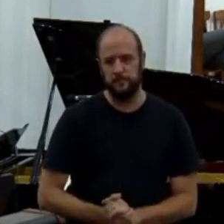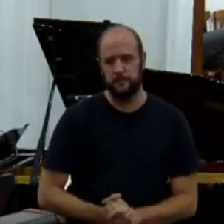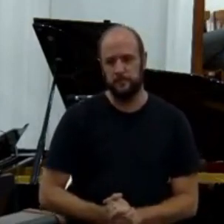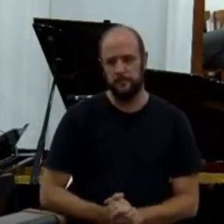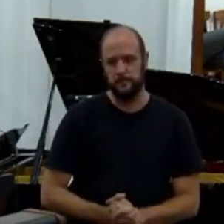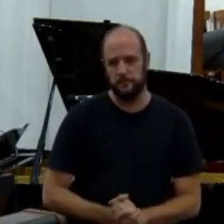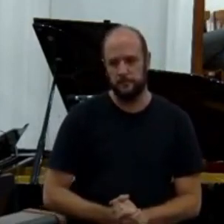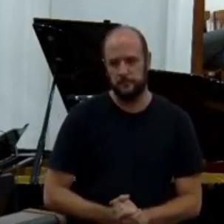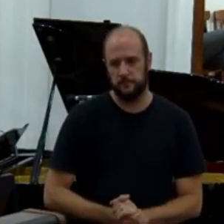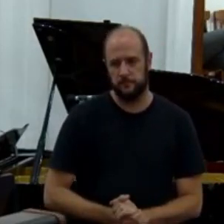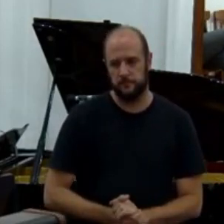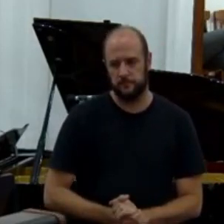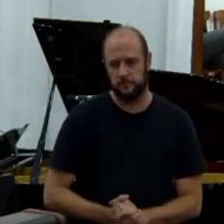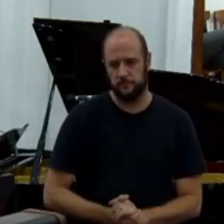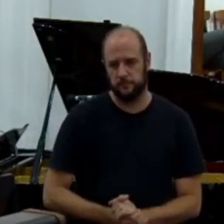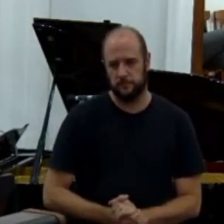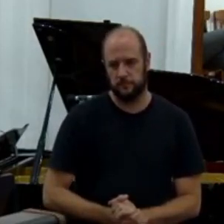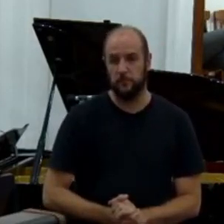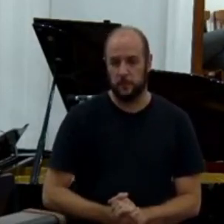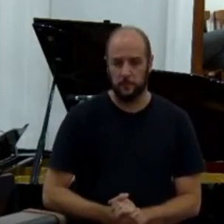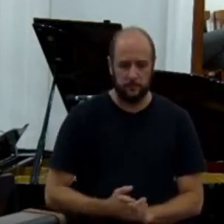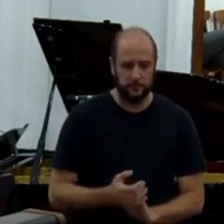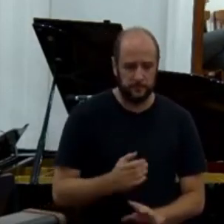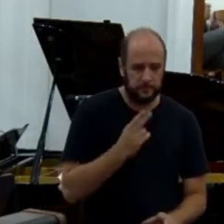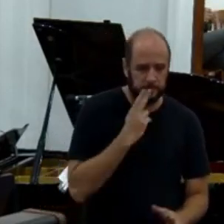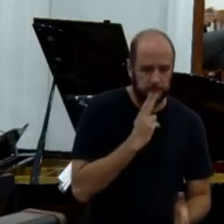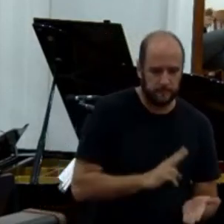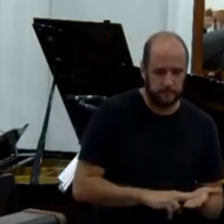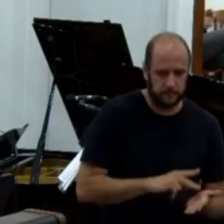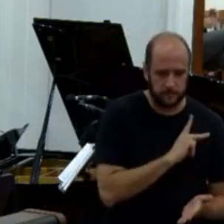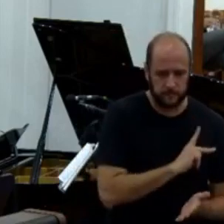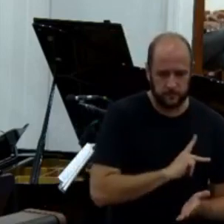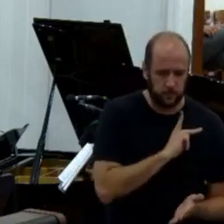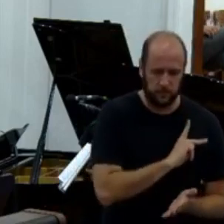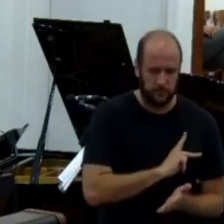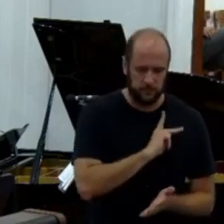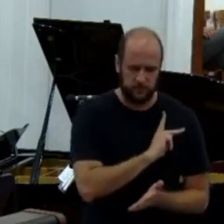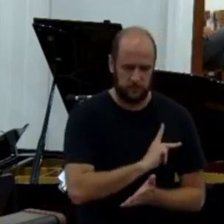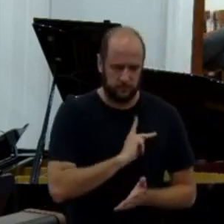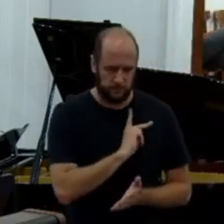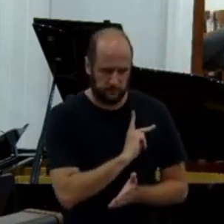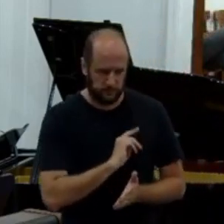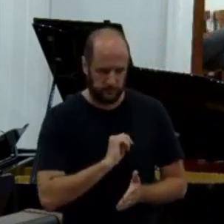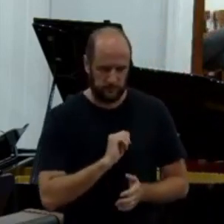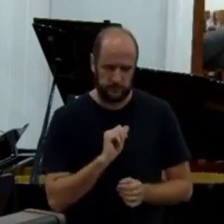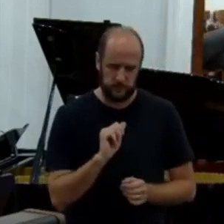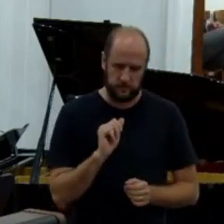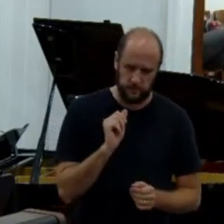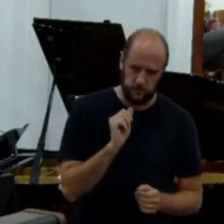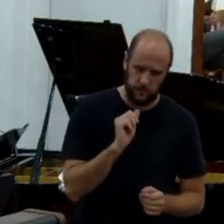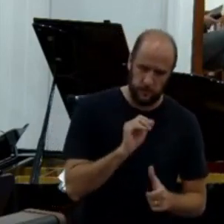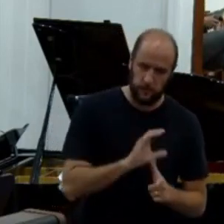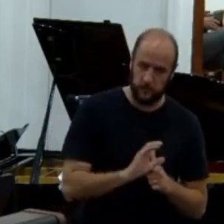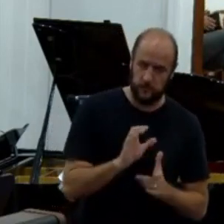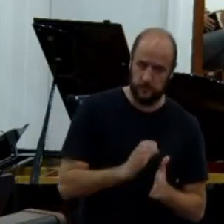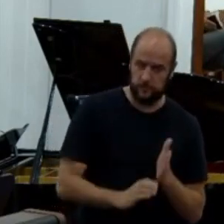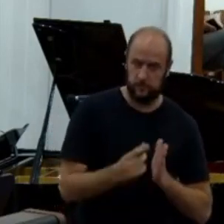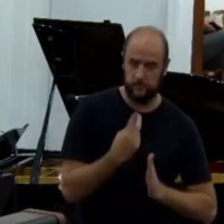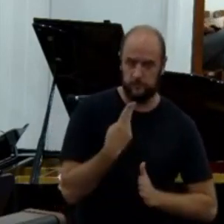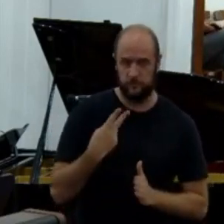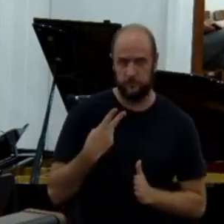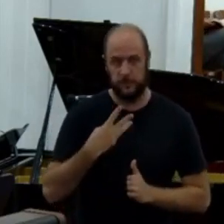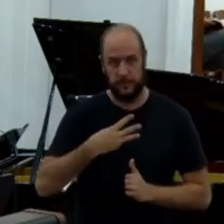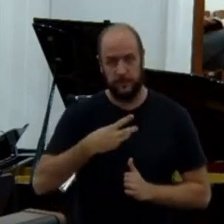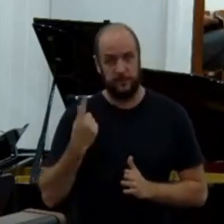Perdão. Primeira carta de Paulo à igreja de Corinto, no capítulo 13. Vamos ler